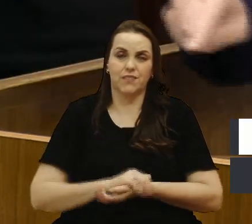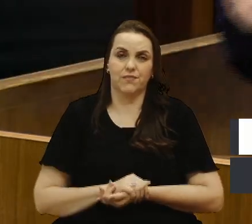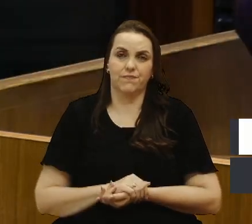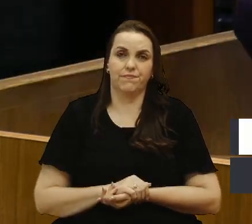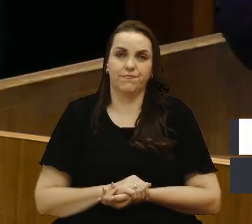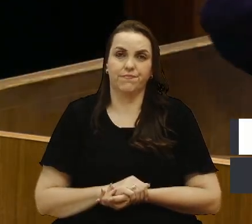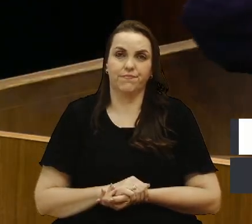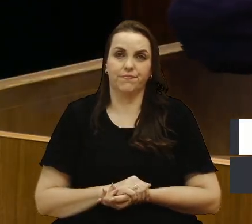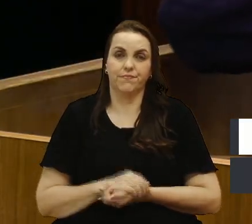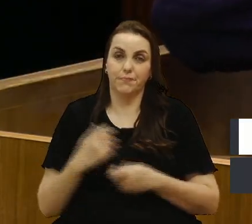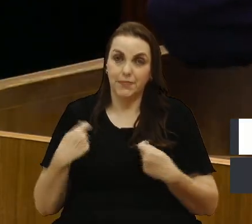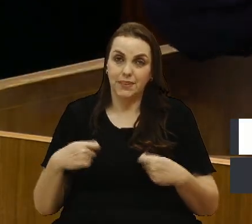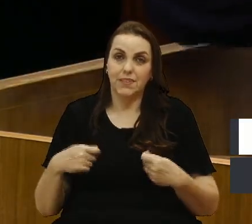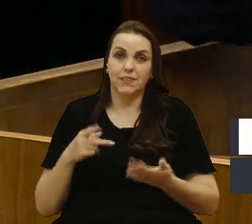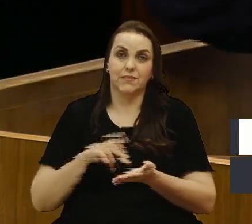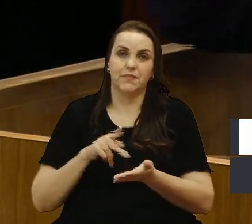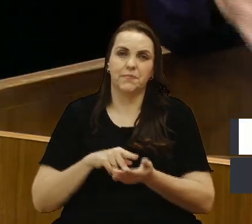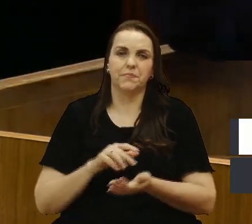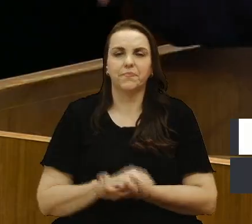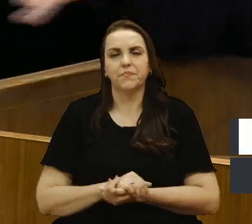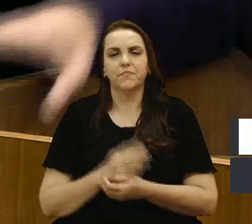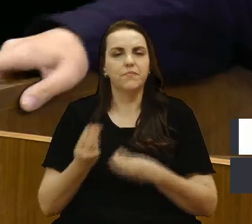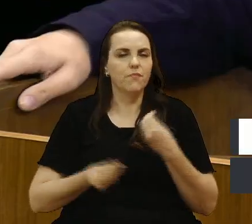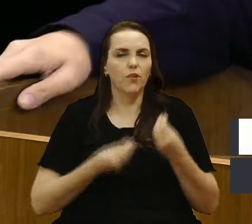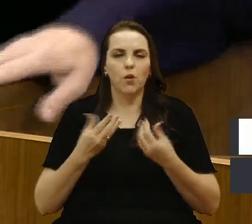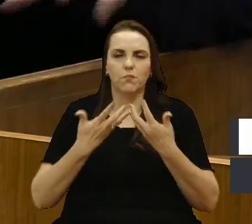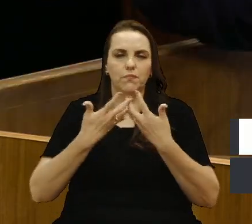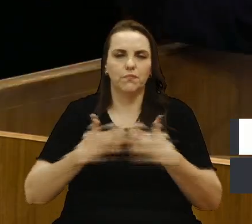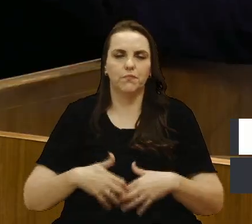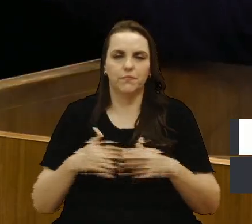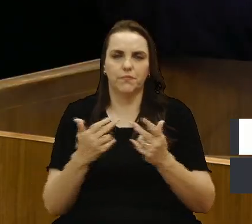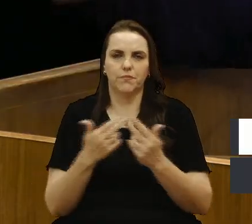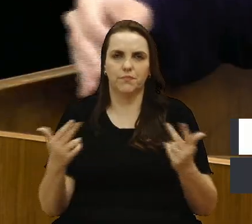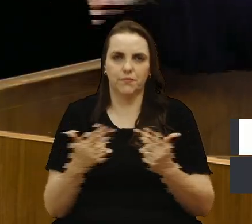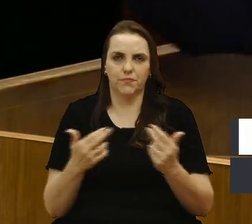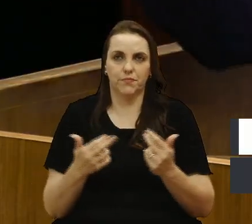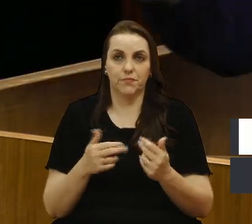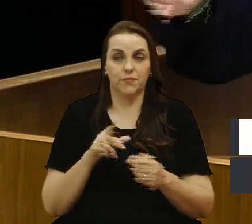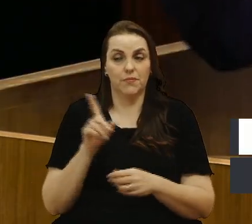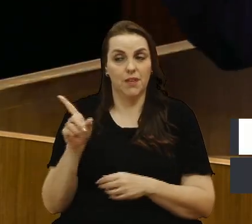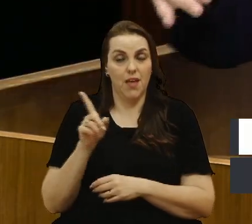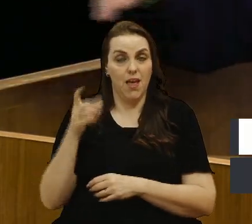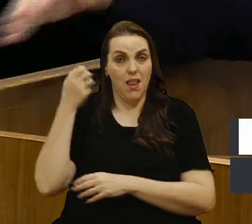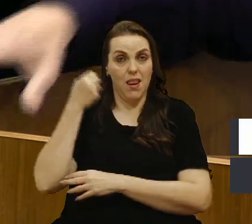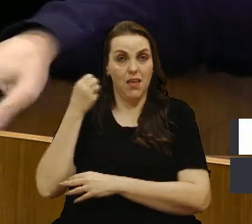E aí, como é que funcionam as coisas? Porque, infelizmente,